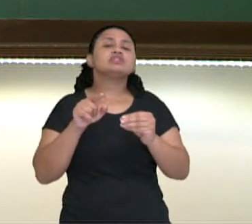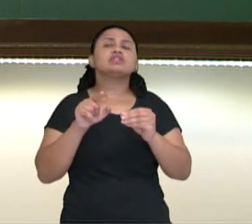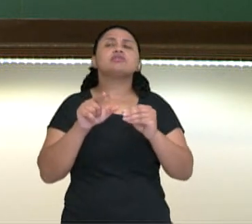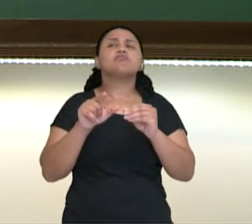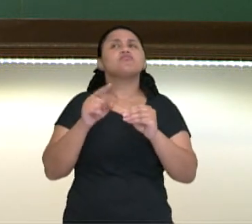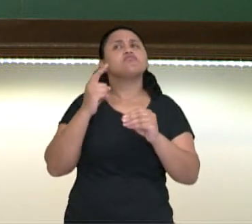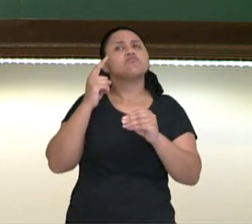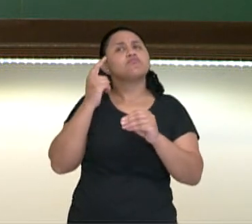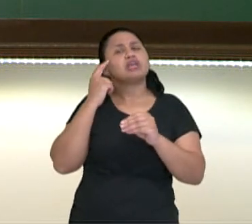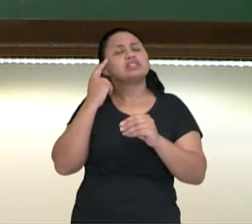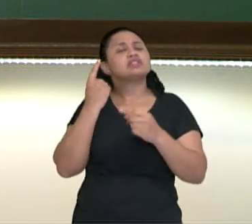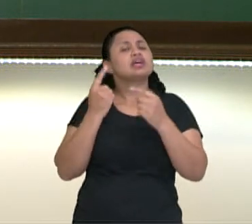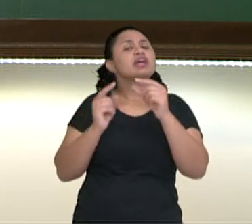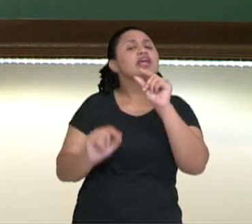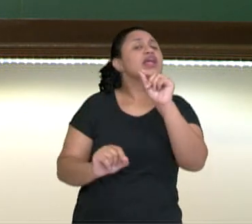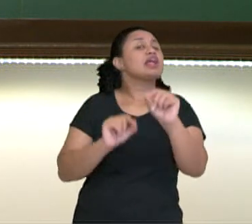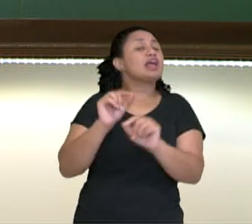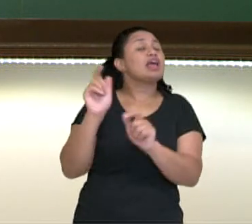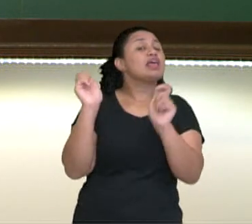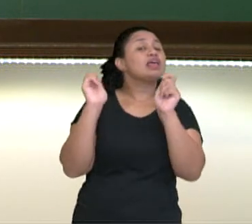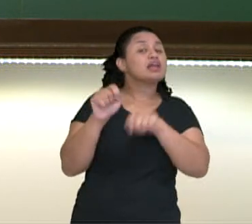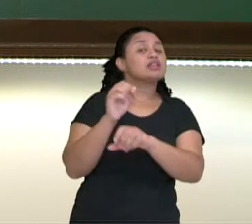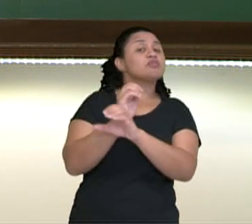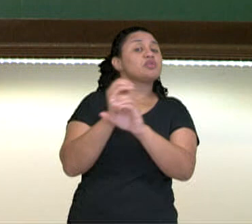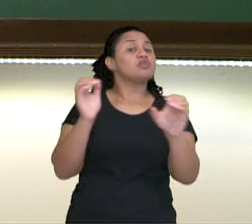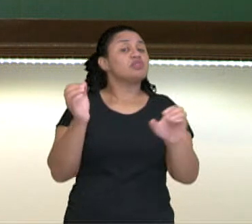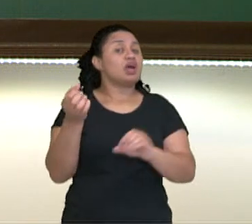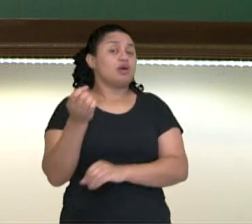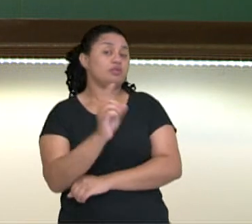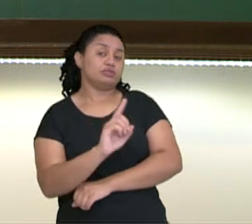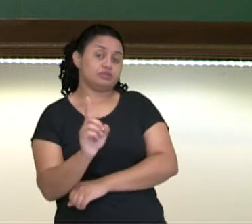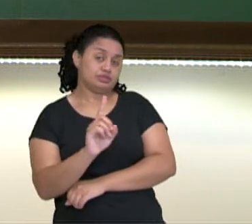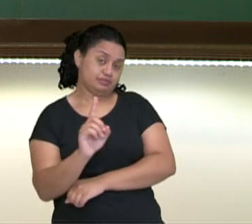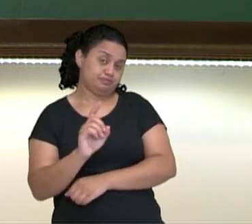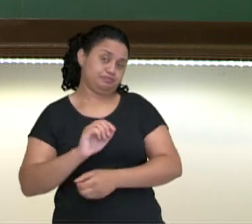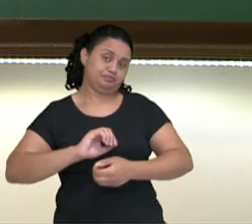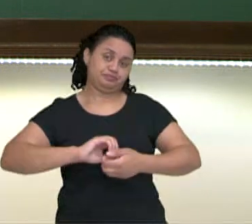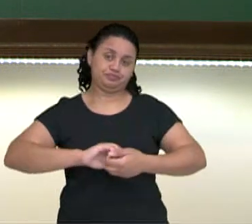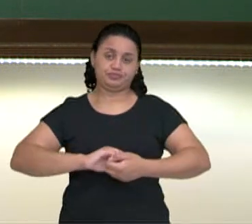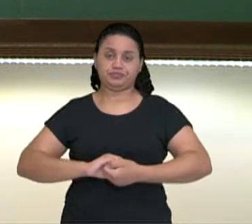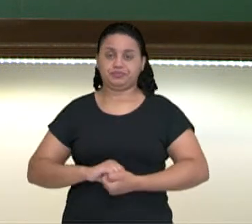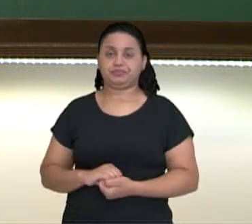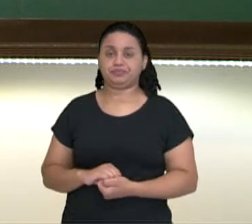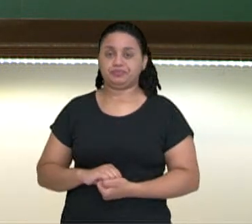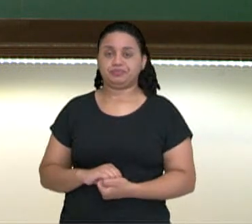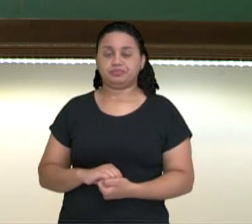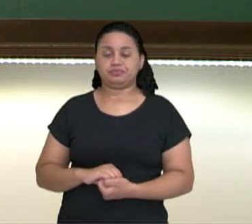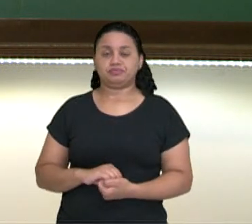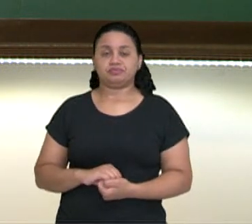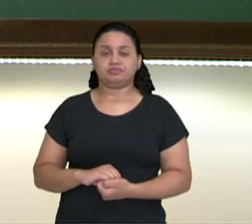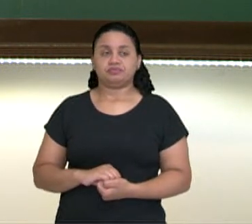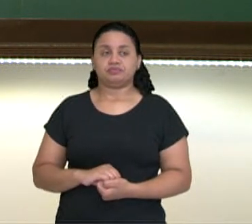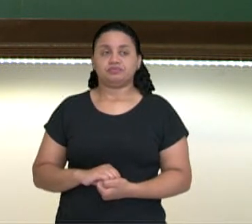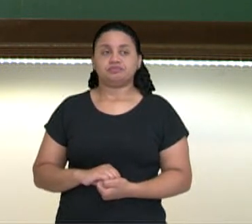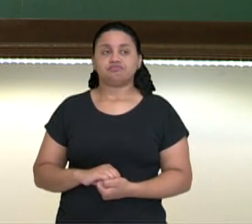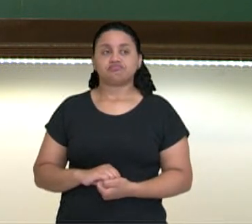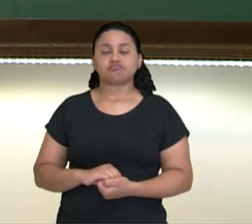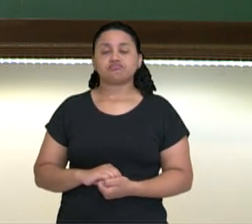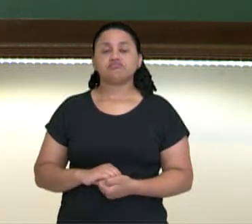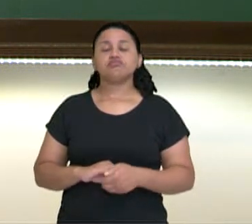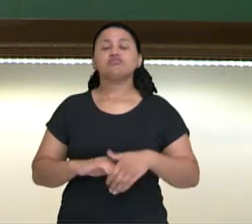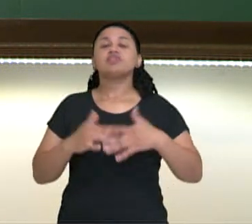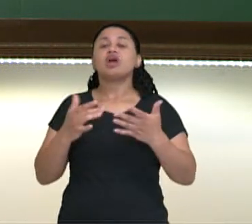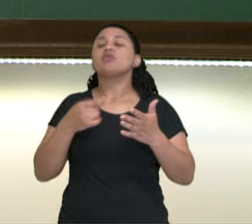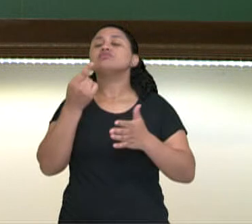pode confiar, em qual informação você confia? How important is it to follow the news?